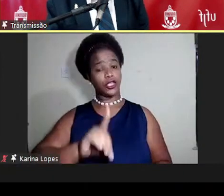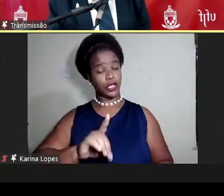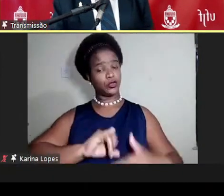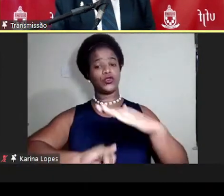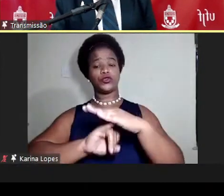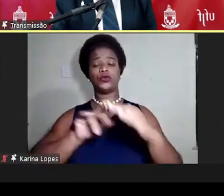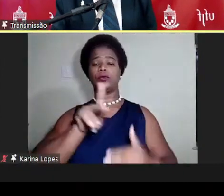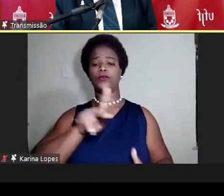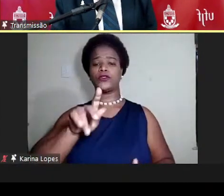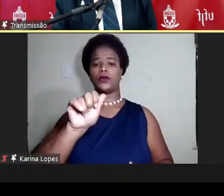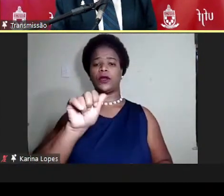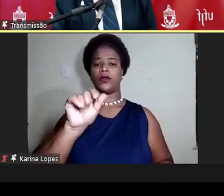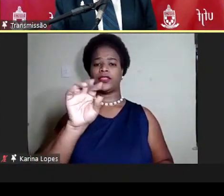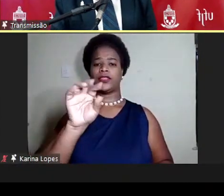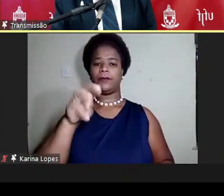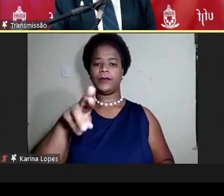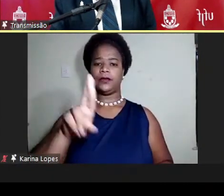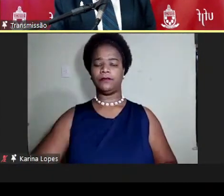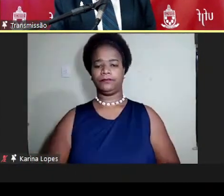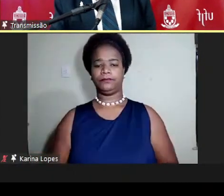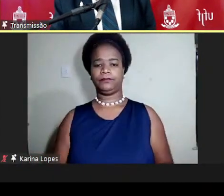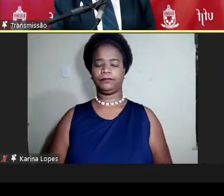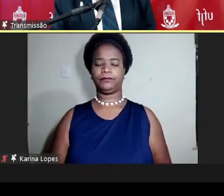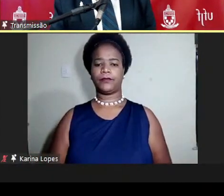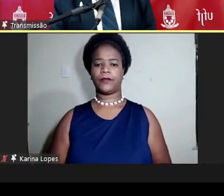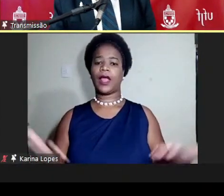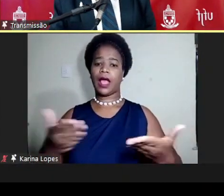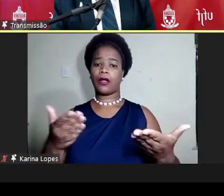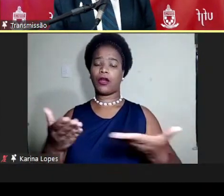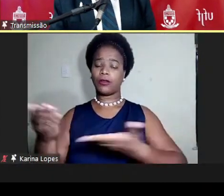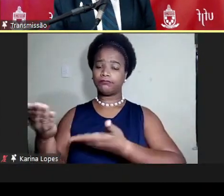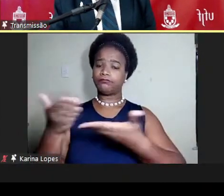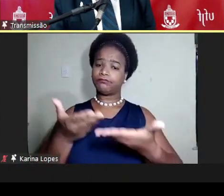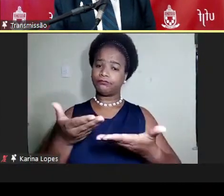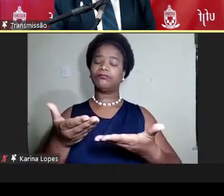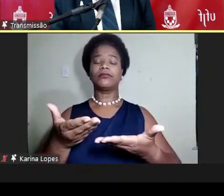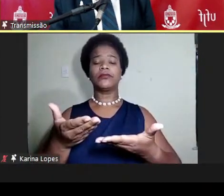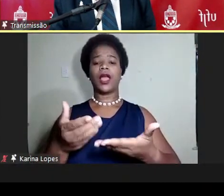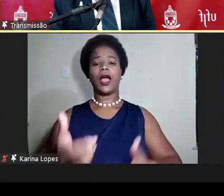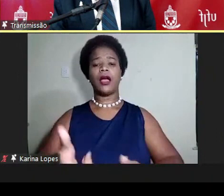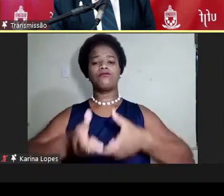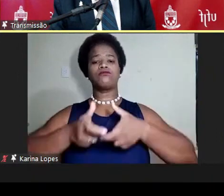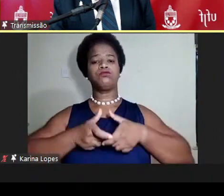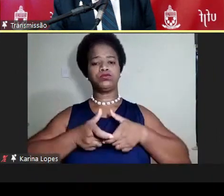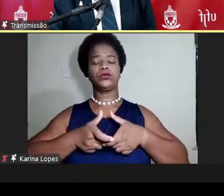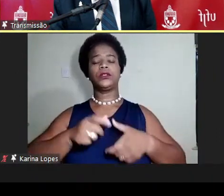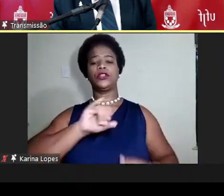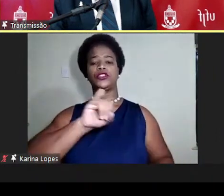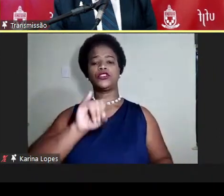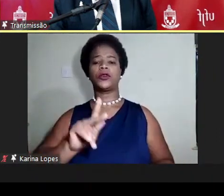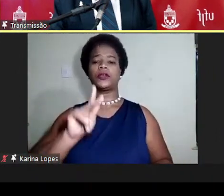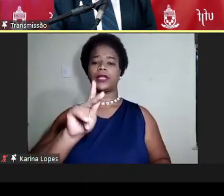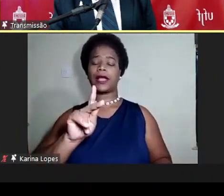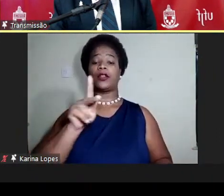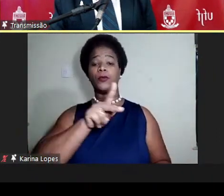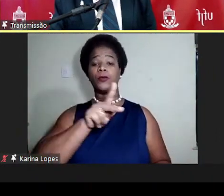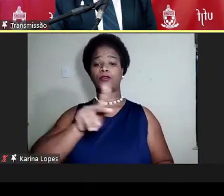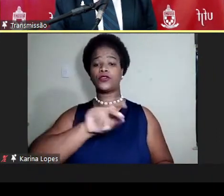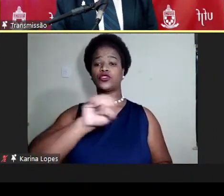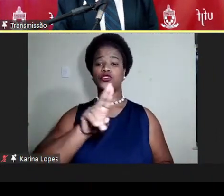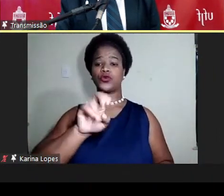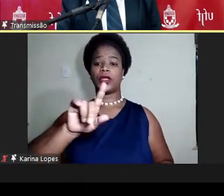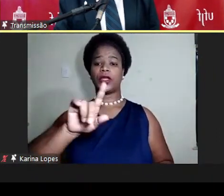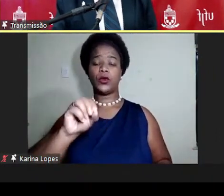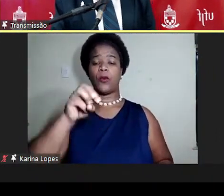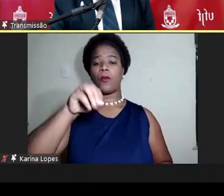Gonçalves Barbosa, para acompanhar a entrega da medalha ao homenageado, professor Zuínglio Mota Dias, in